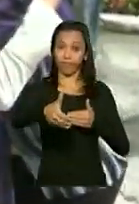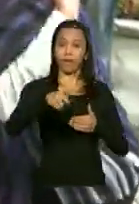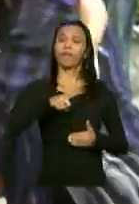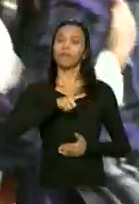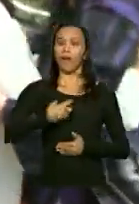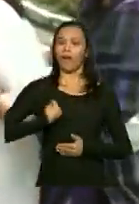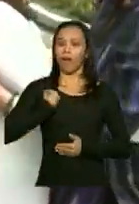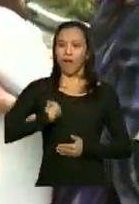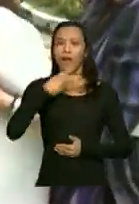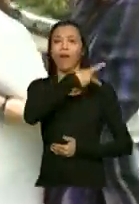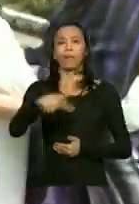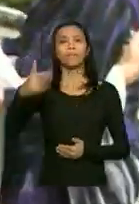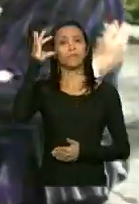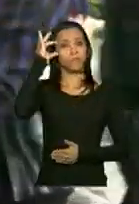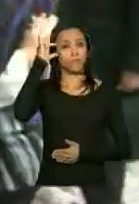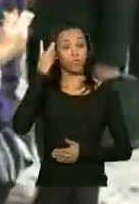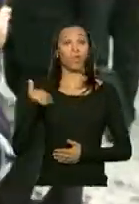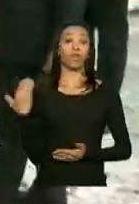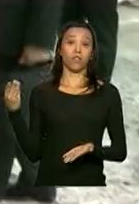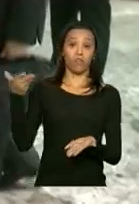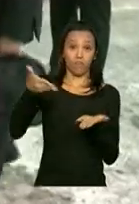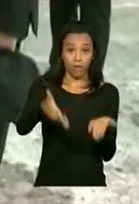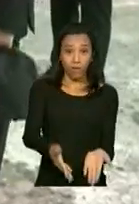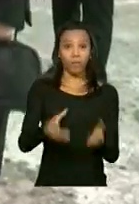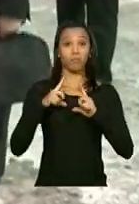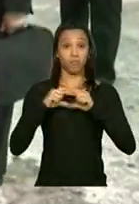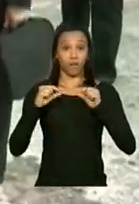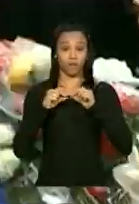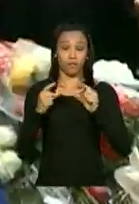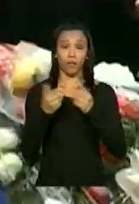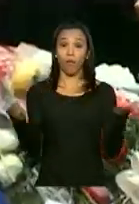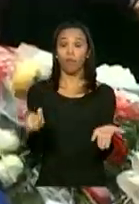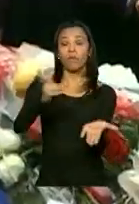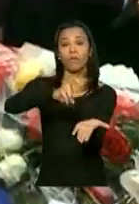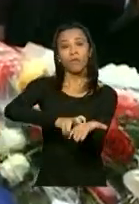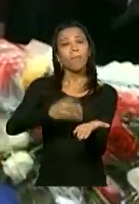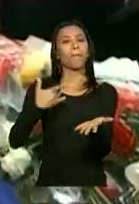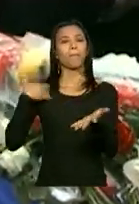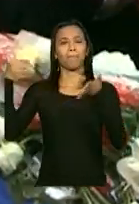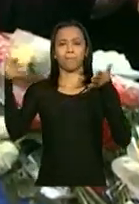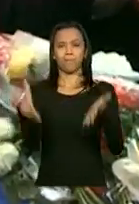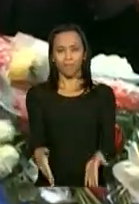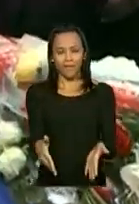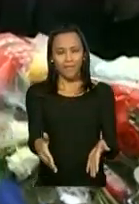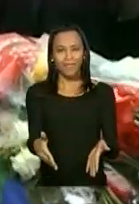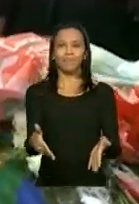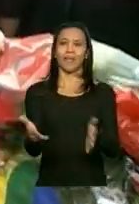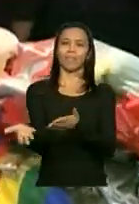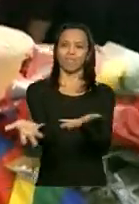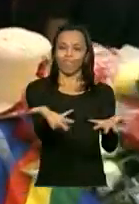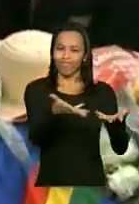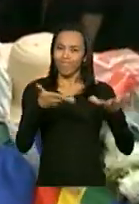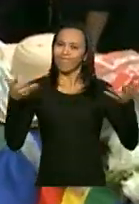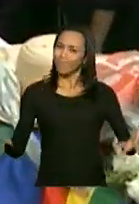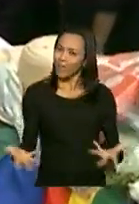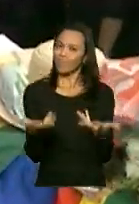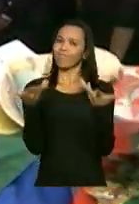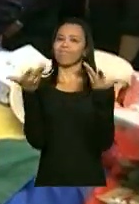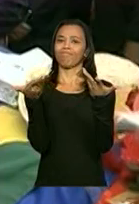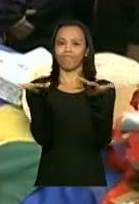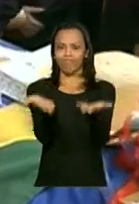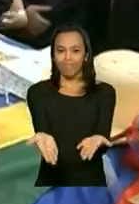a presidenta Dilma russef que veio de Brasília nesta manhã para participar das homenagens a Eduardo